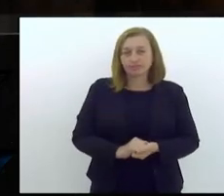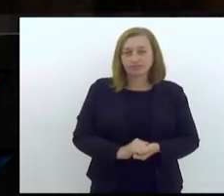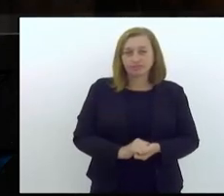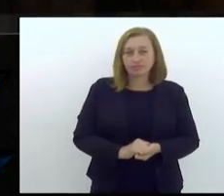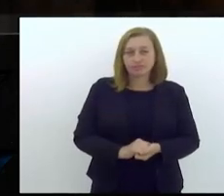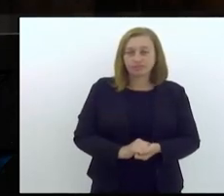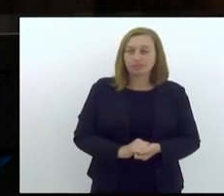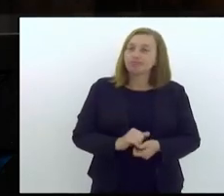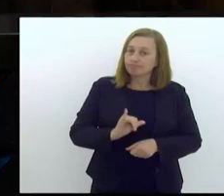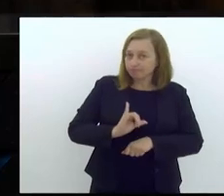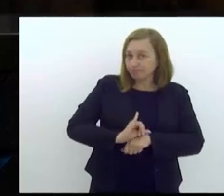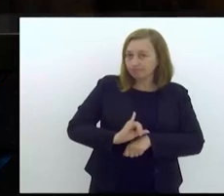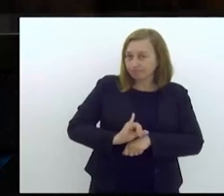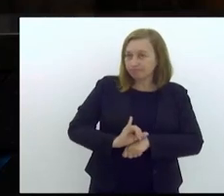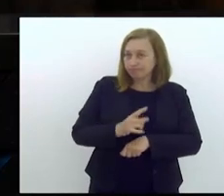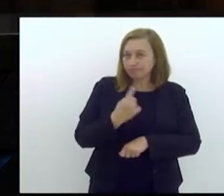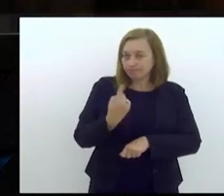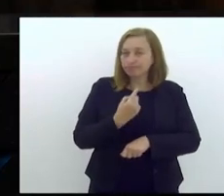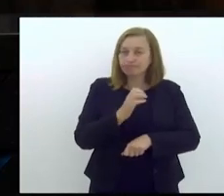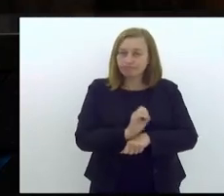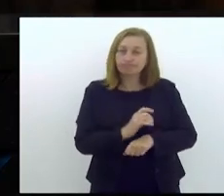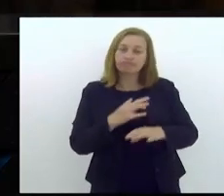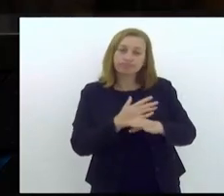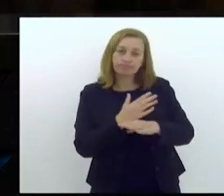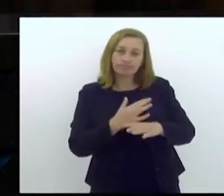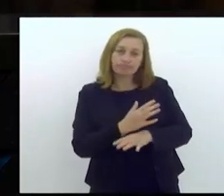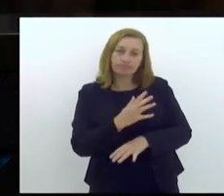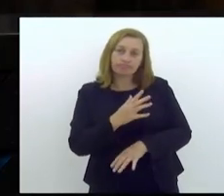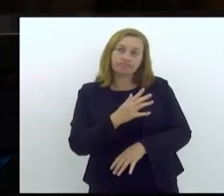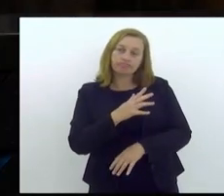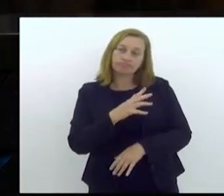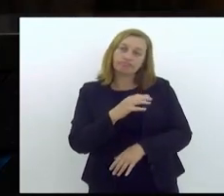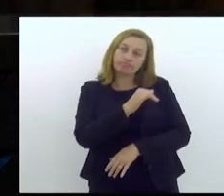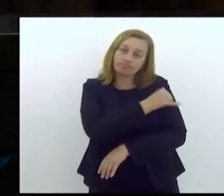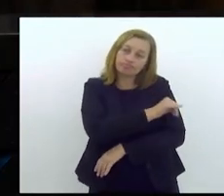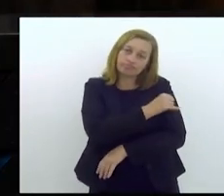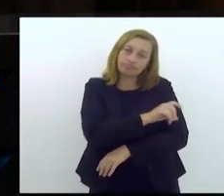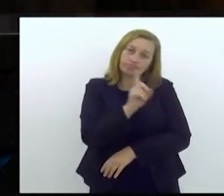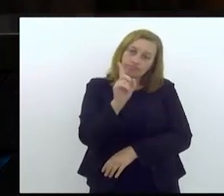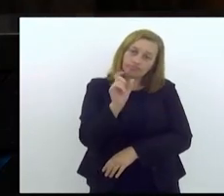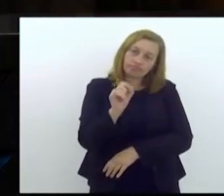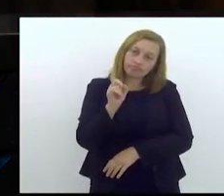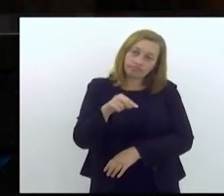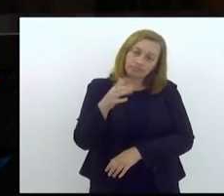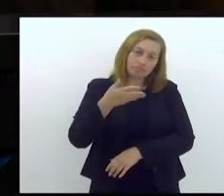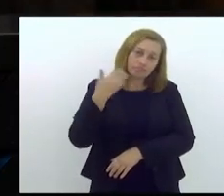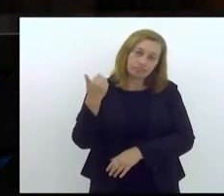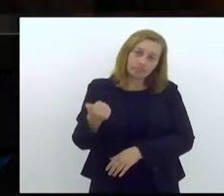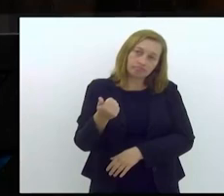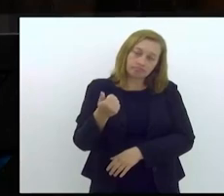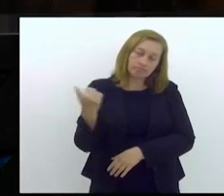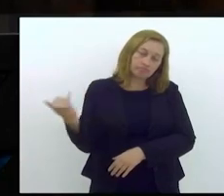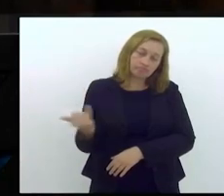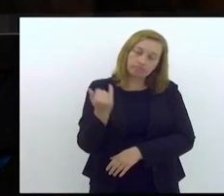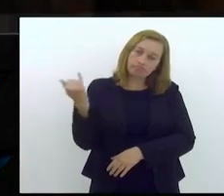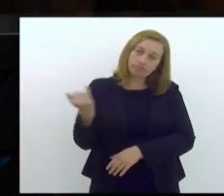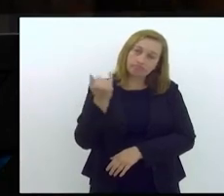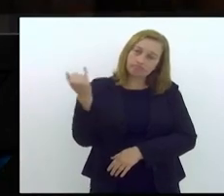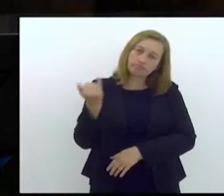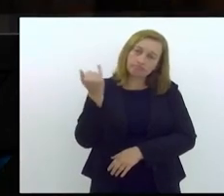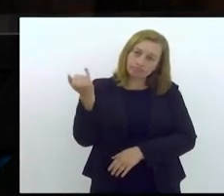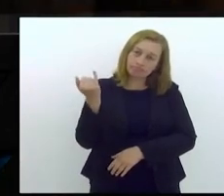e a capital do nosso Estado a cidade do Rio de Janeiro que é um dos melhores e mais importantes